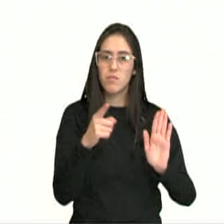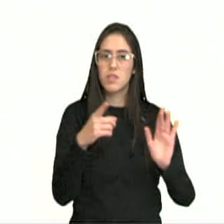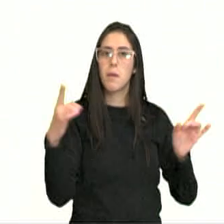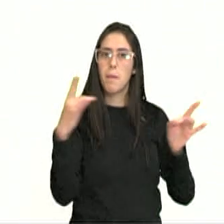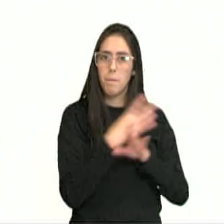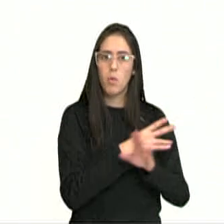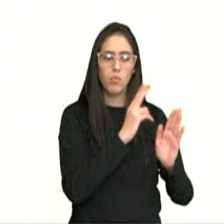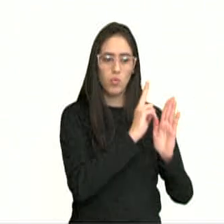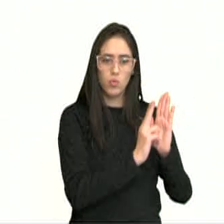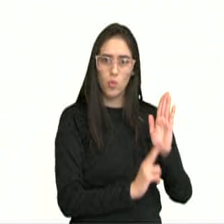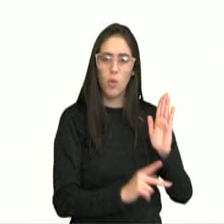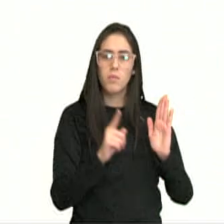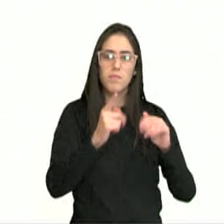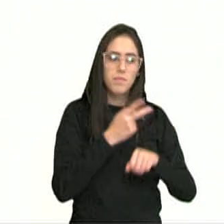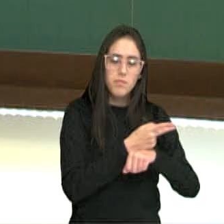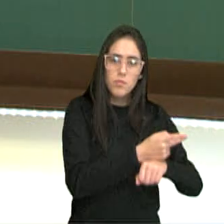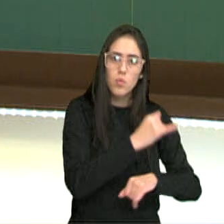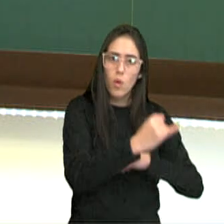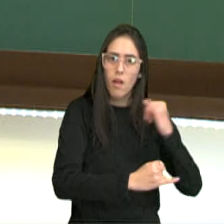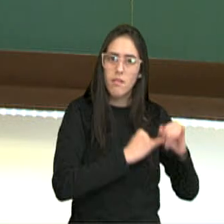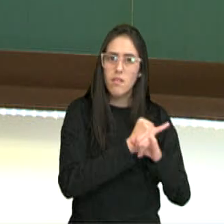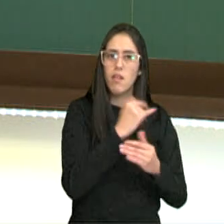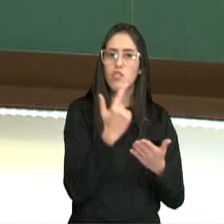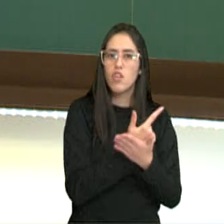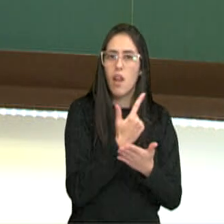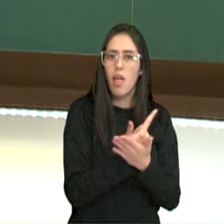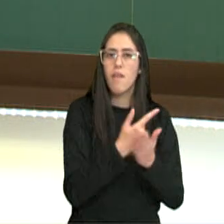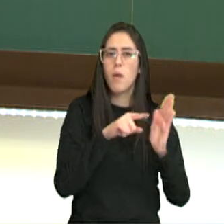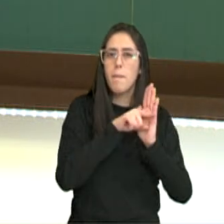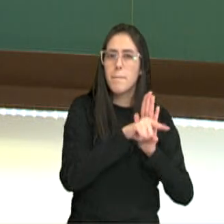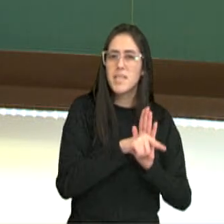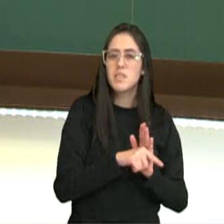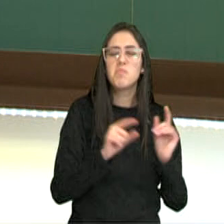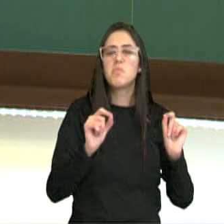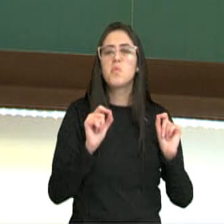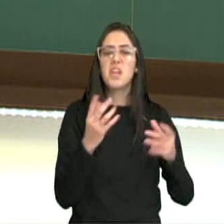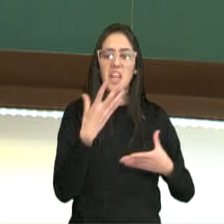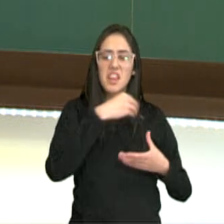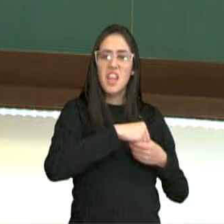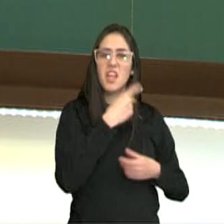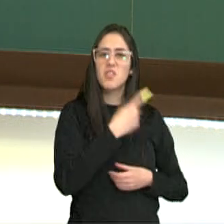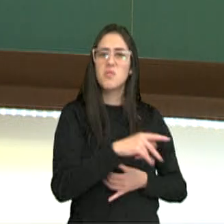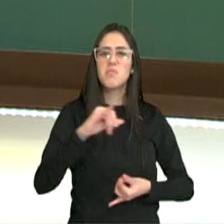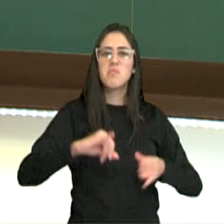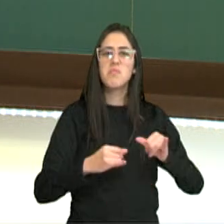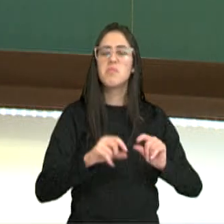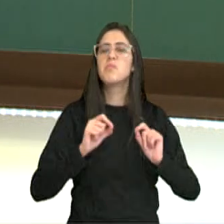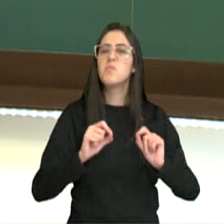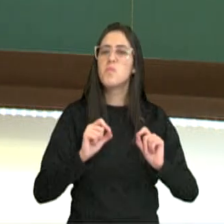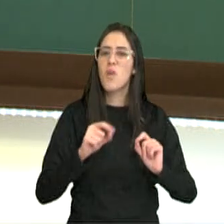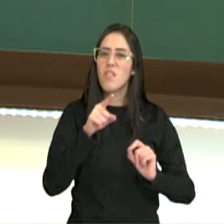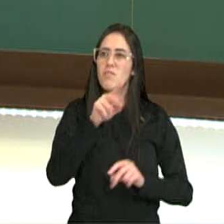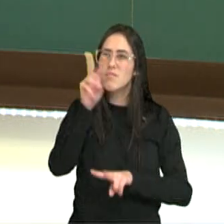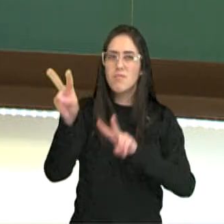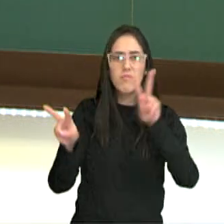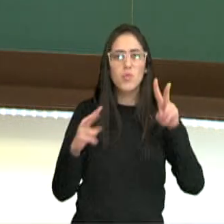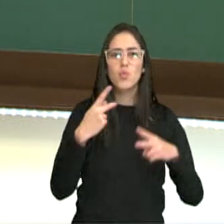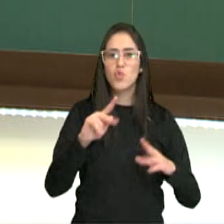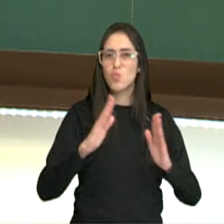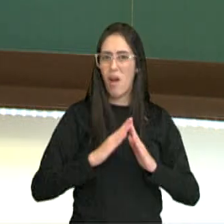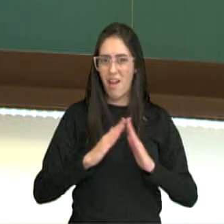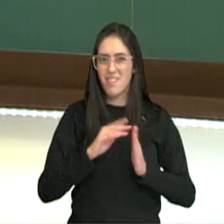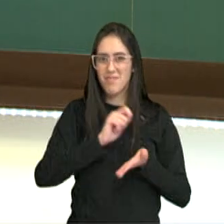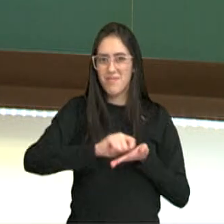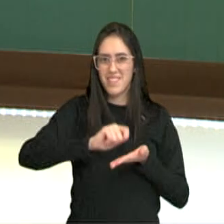feita, você vai lá na internet, em alguns livros, e pesquisa quais são os elementos químicos presentes nesses produtos que você encontrou na sua casa.